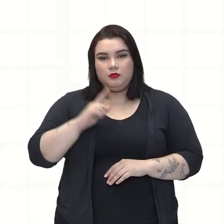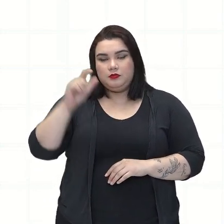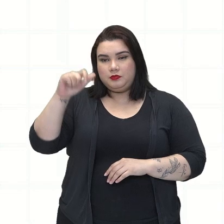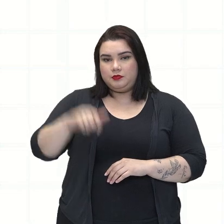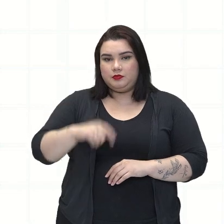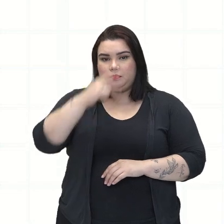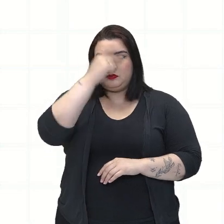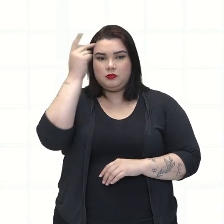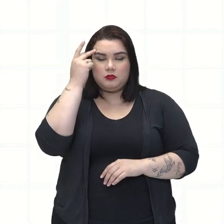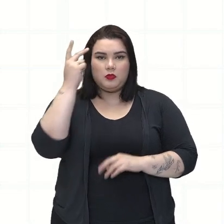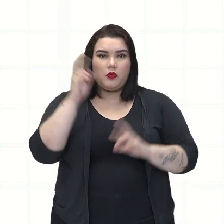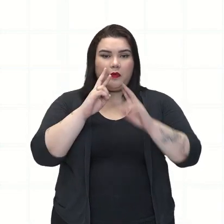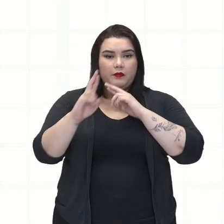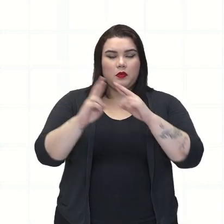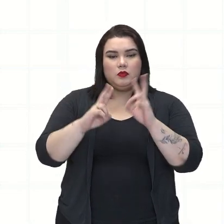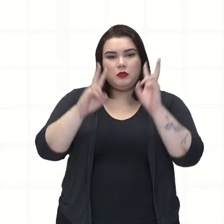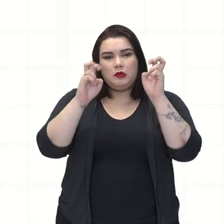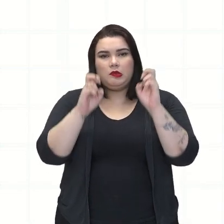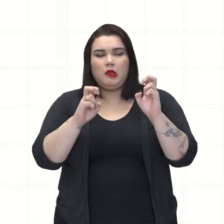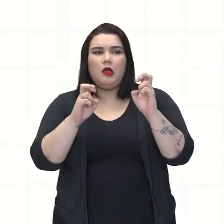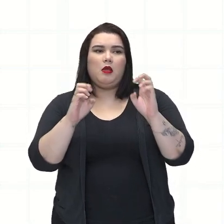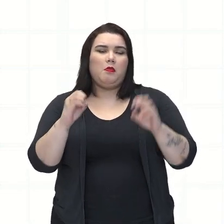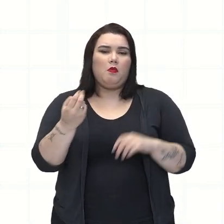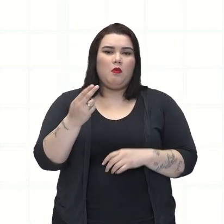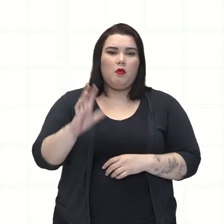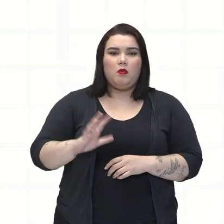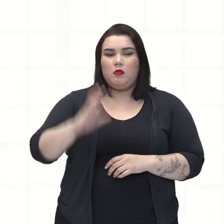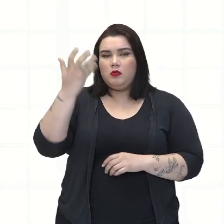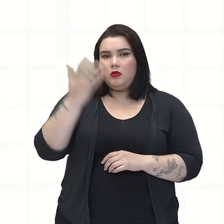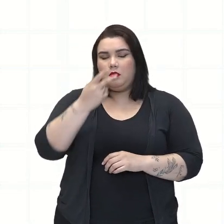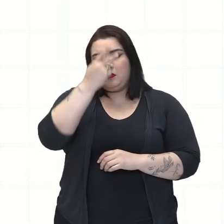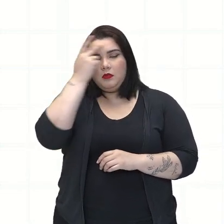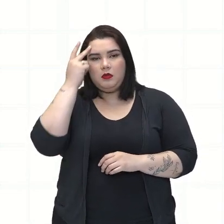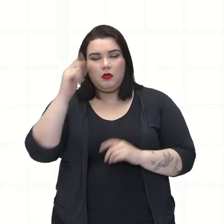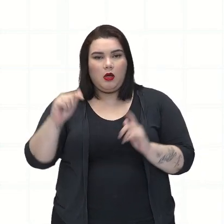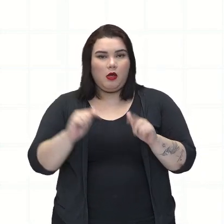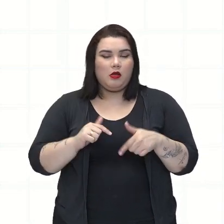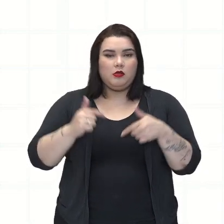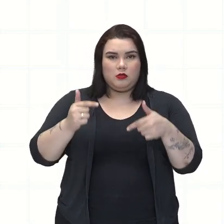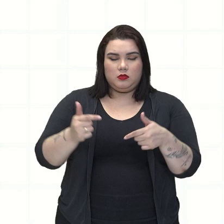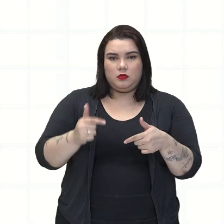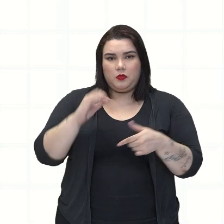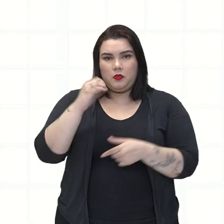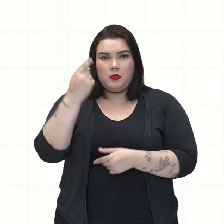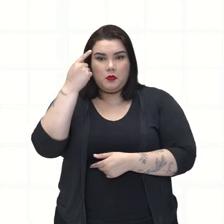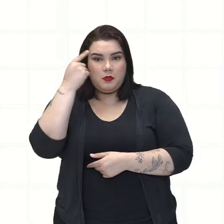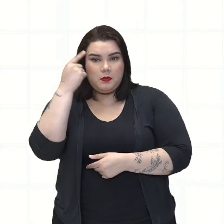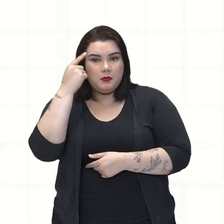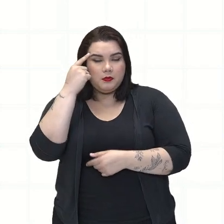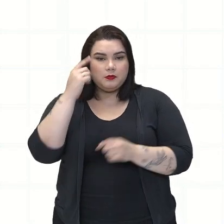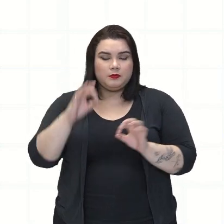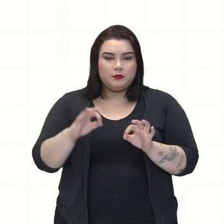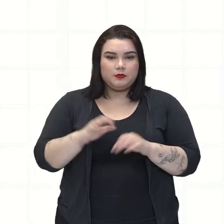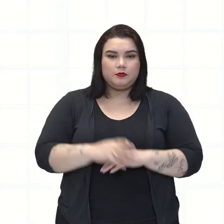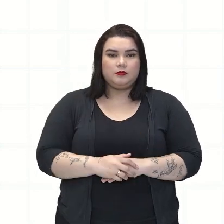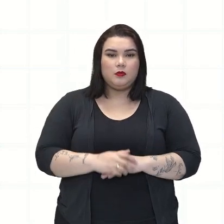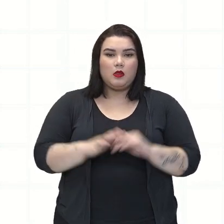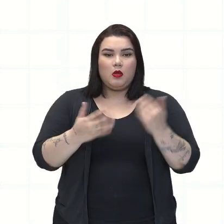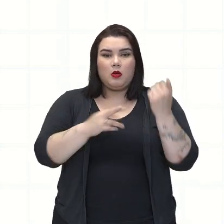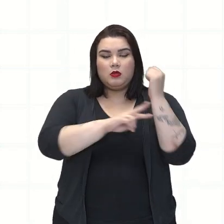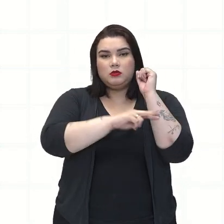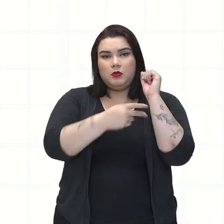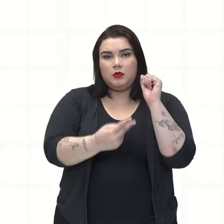entrevistado sobre um tema, um acontecimento, né? Algo que a pessoa faz ou pensa e,